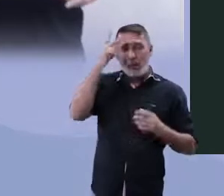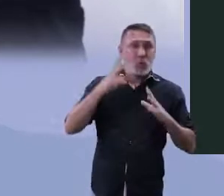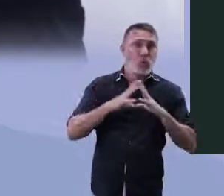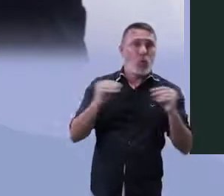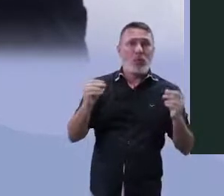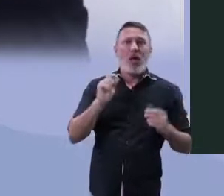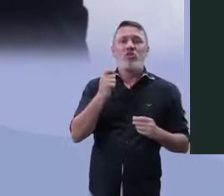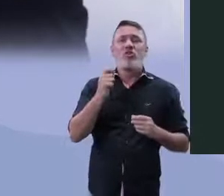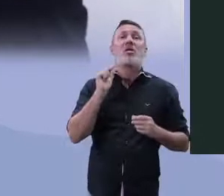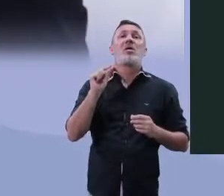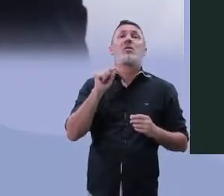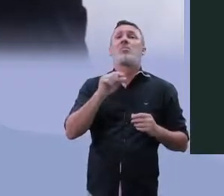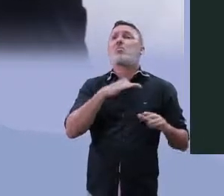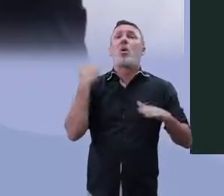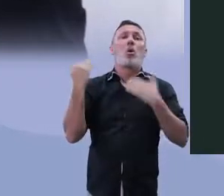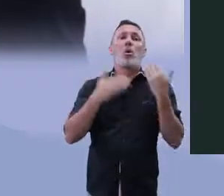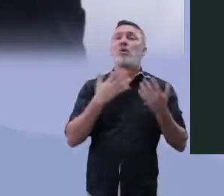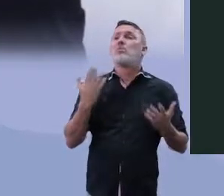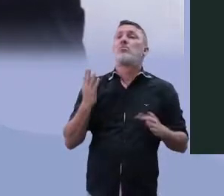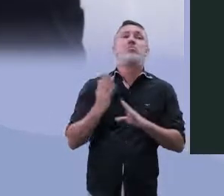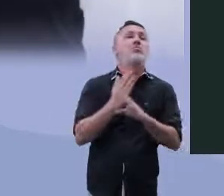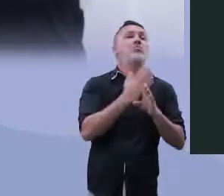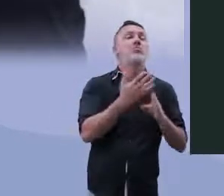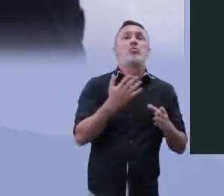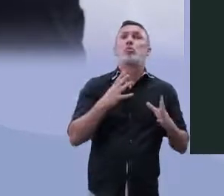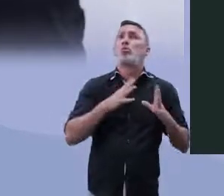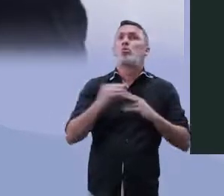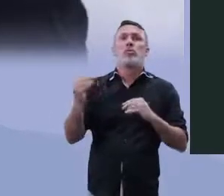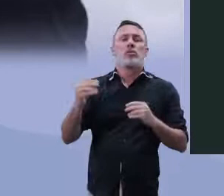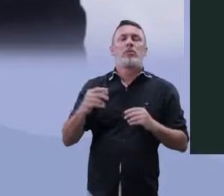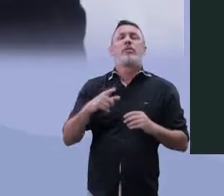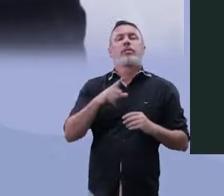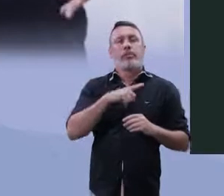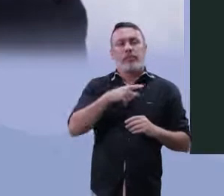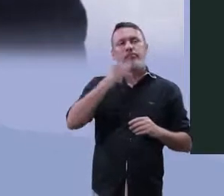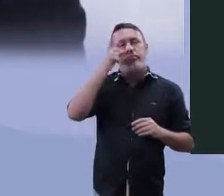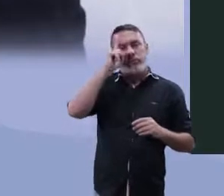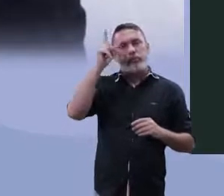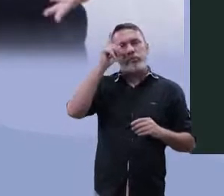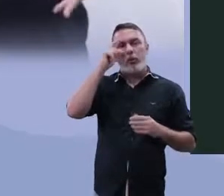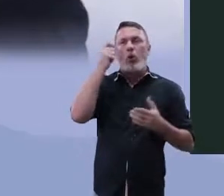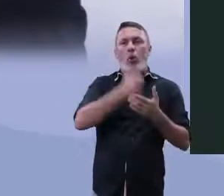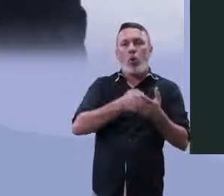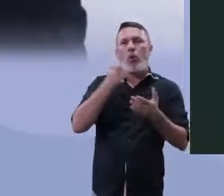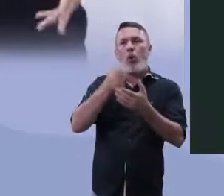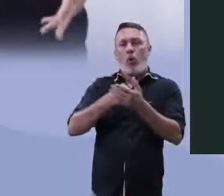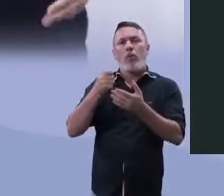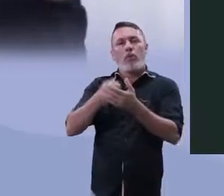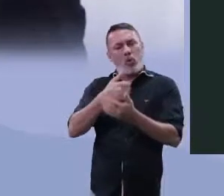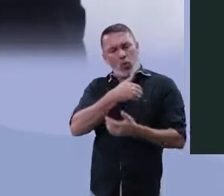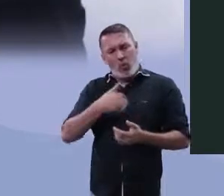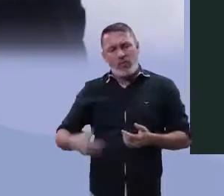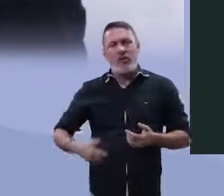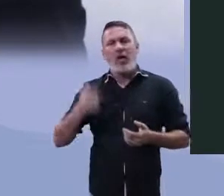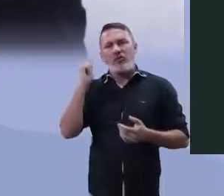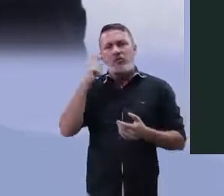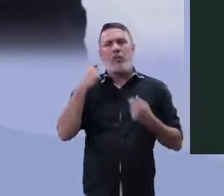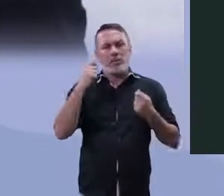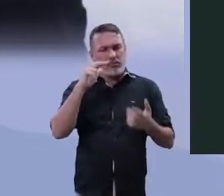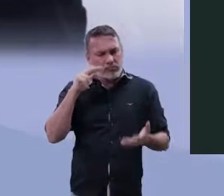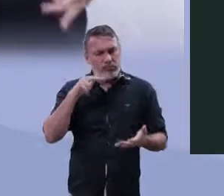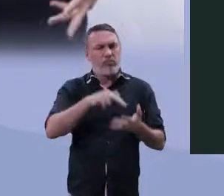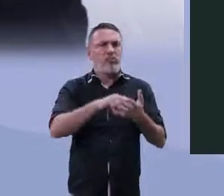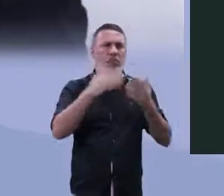mil naquele país. Então, elas cotidianamente cobram do governo argentino exatamente